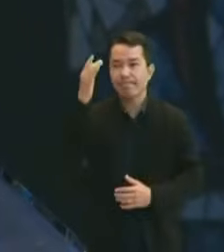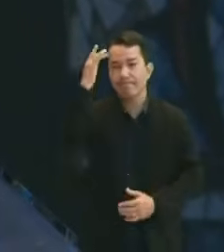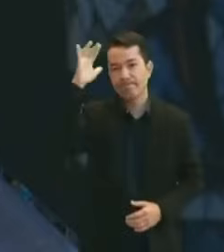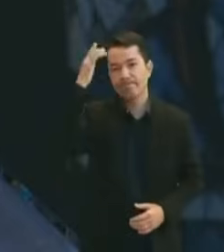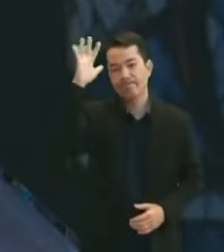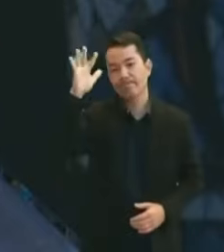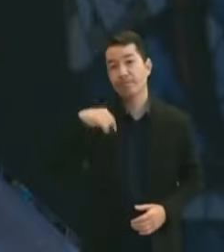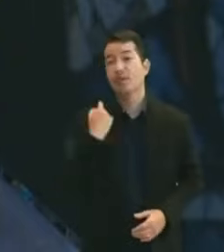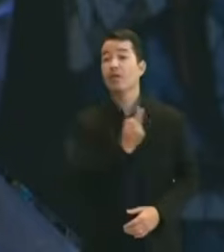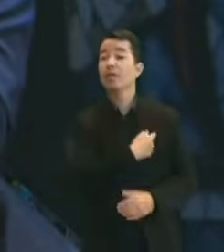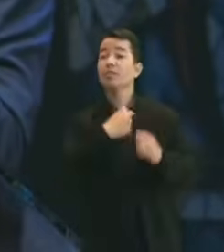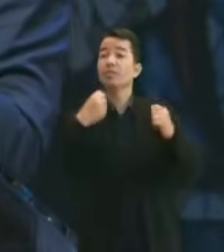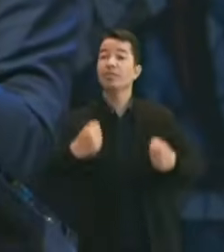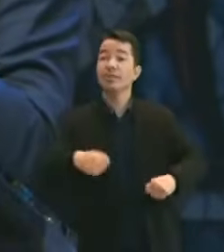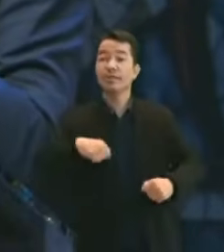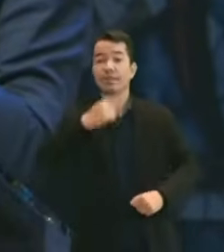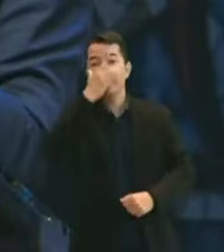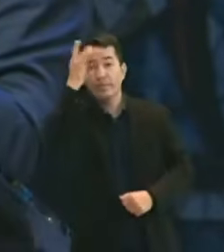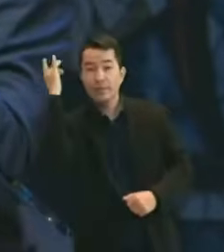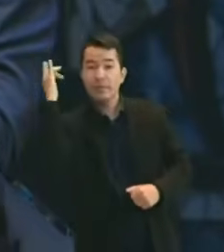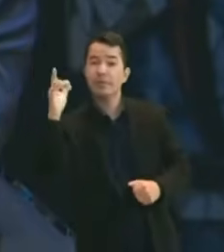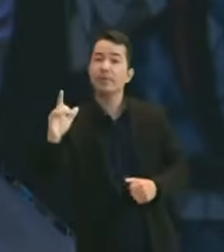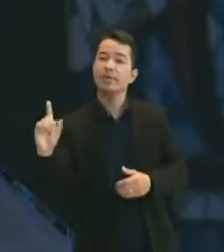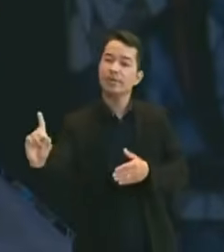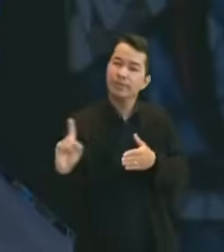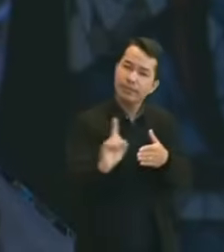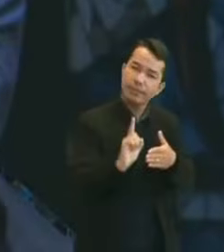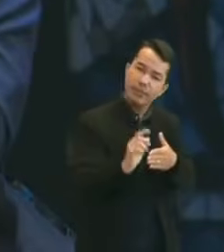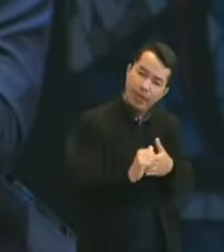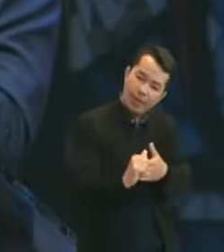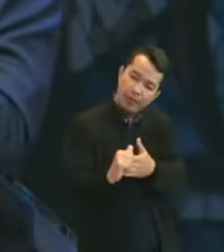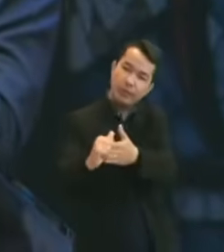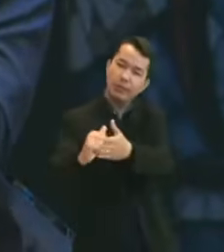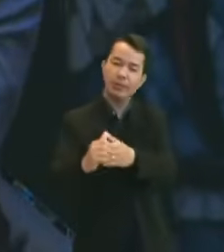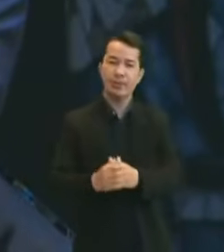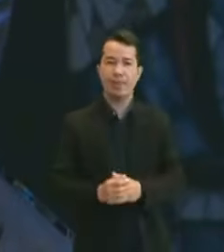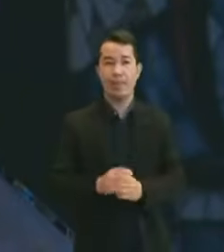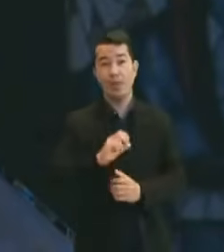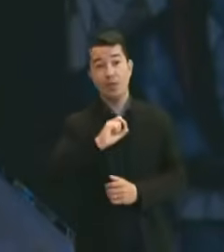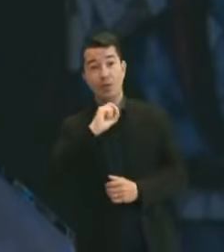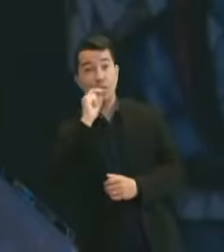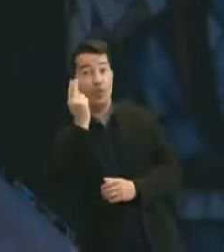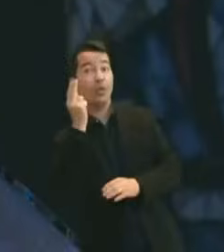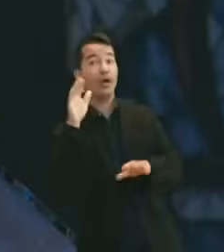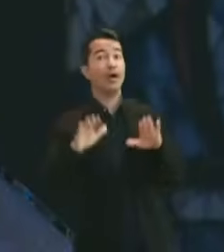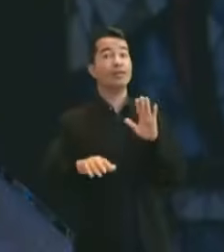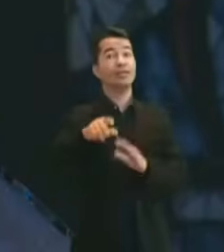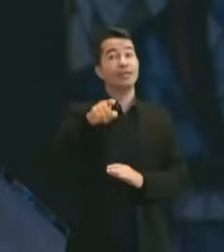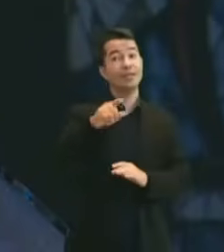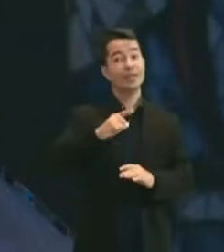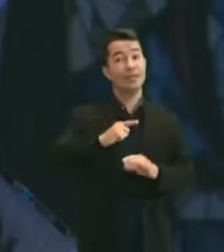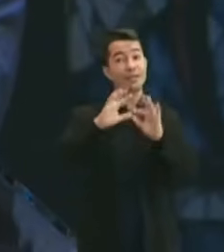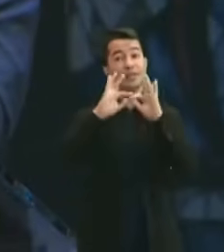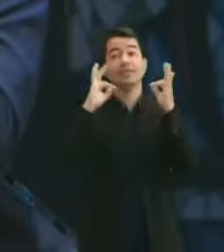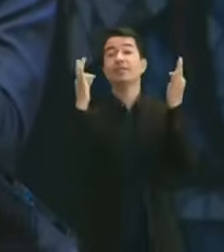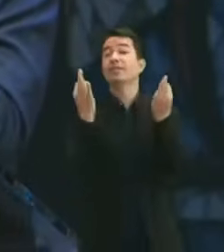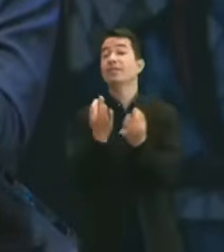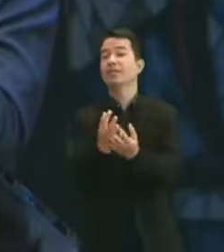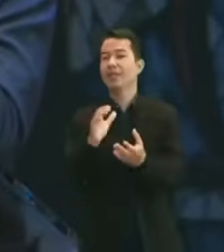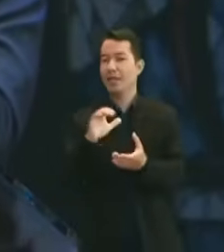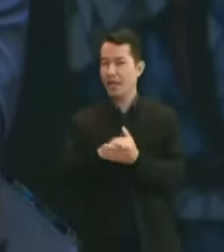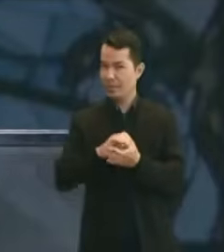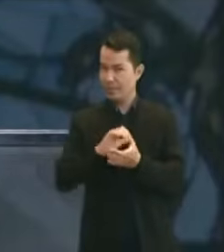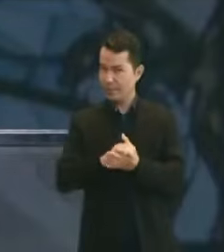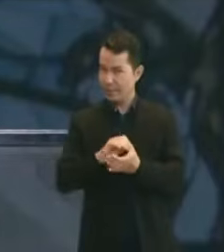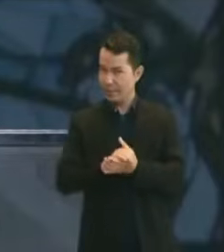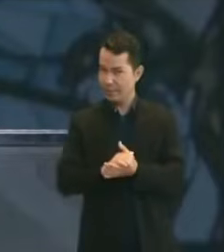a mão. Quando você entra na família do seu cônjuge, e as primeiras reuniões da família, você lembra disso? Eu lembro que eu